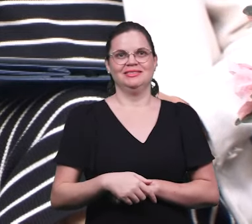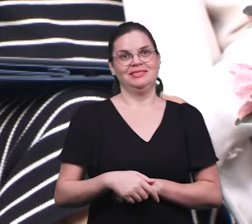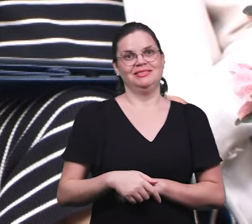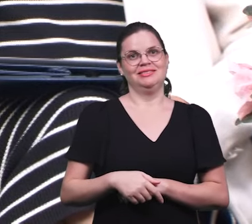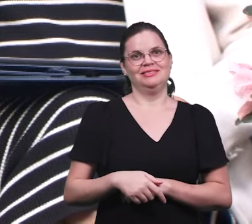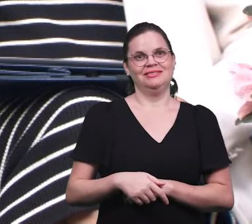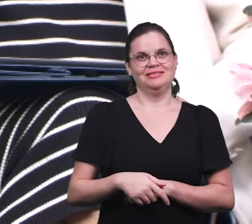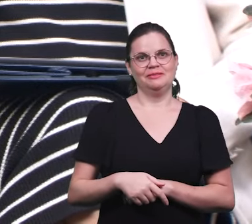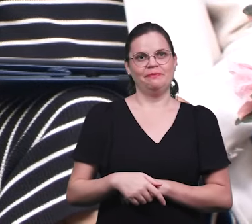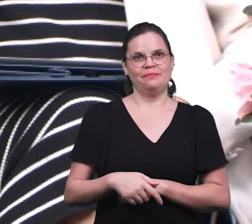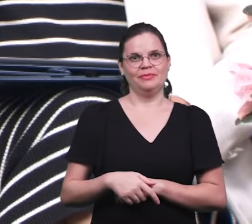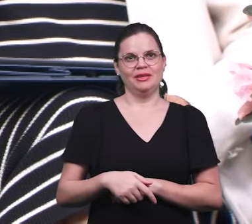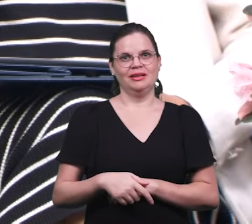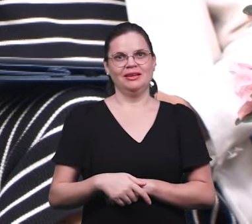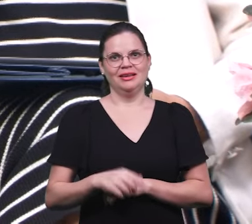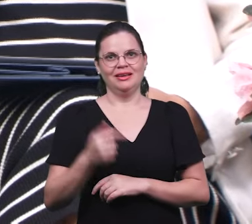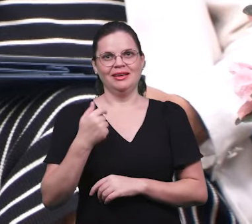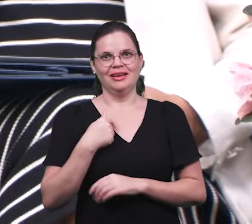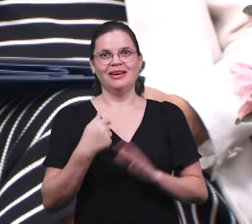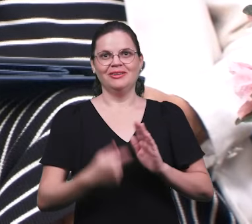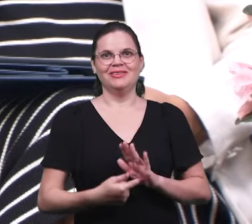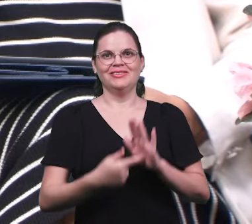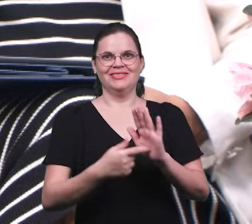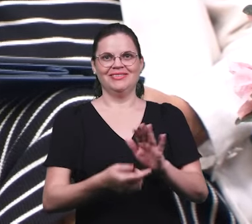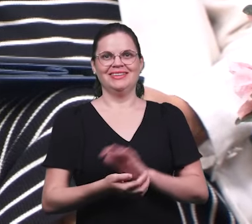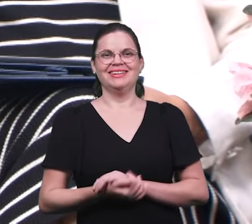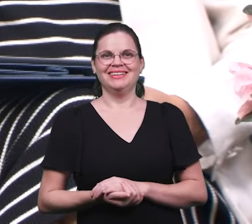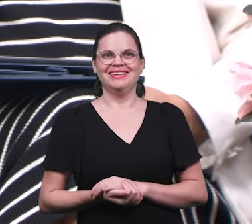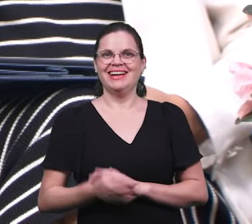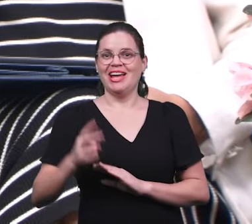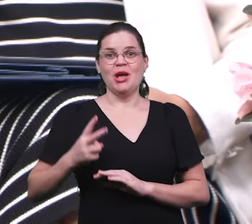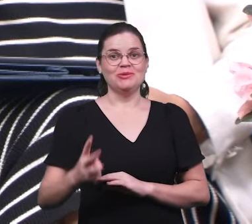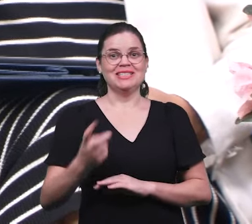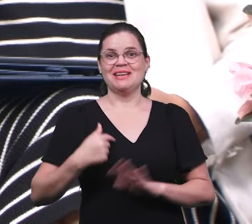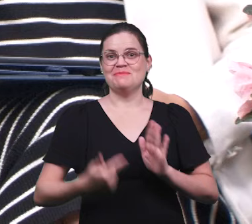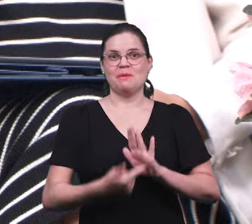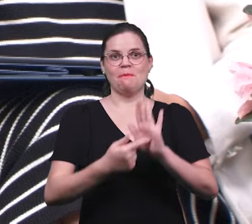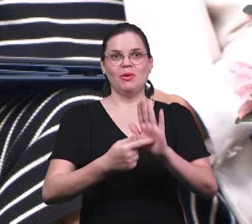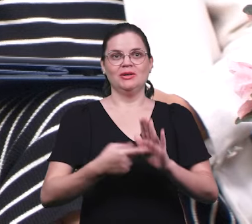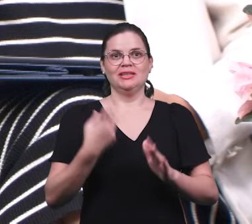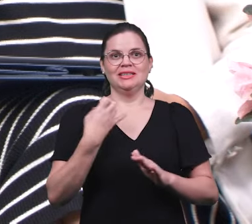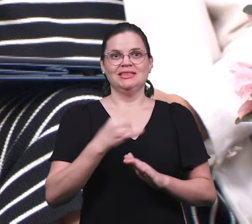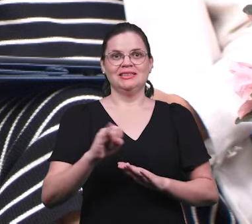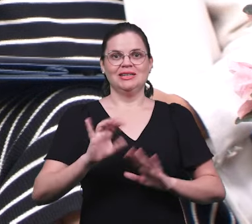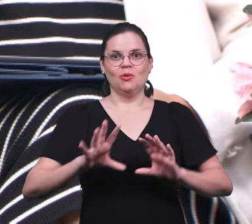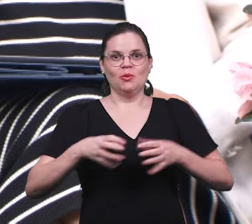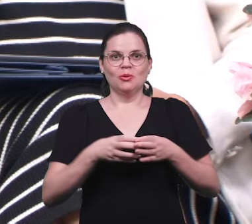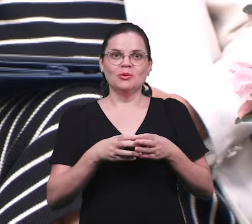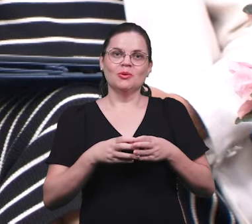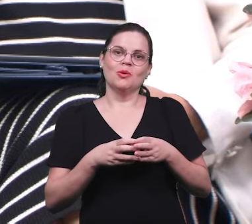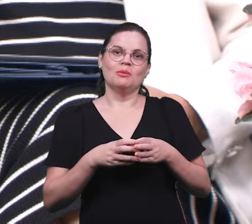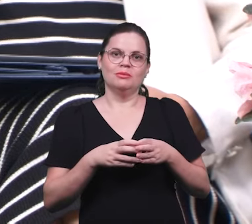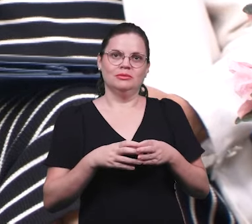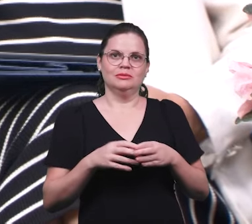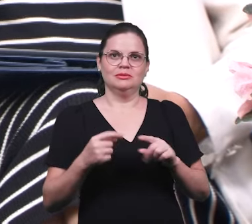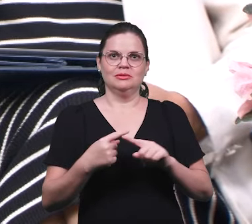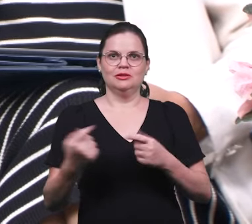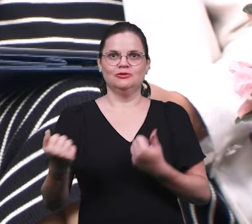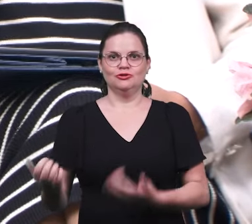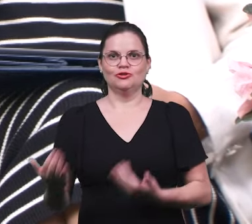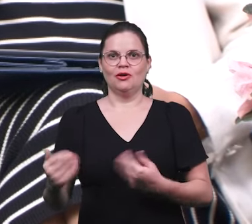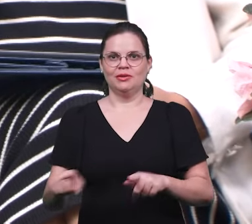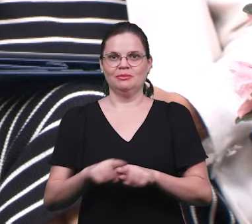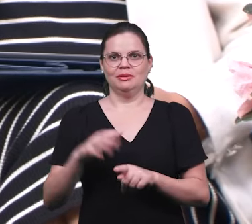Eu deixo transparecer. Eu tenho uma amiga Esse que lado talvez meu que as esteja pessoas assistindo. julgam como meio fechado, isso é um pouco de timidez. Ela é jovem, talvez